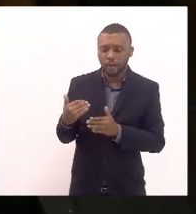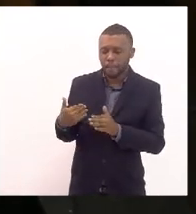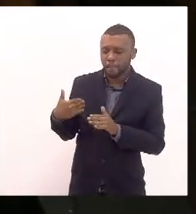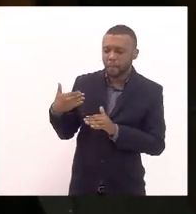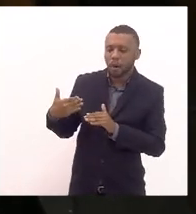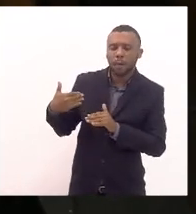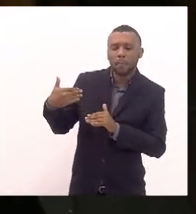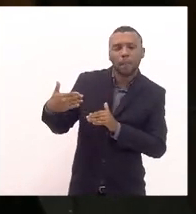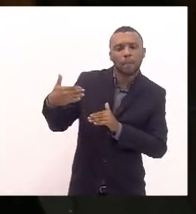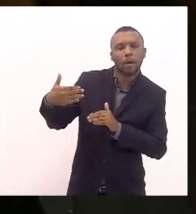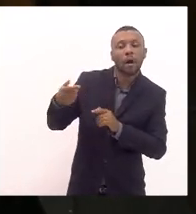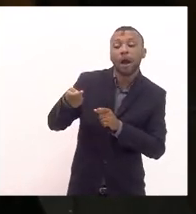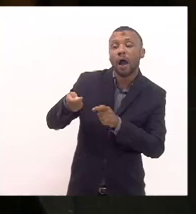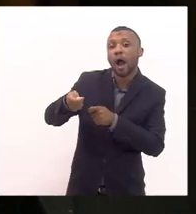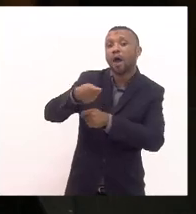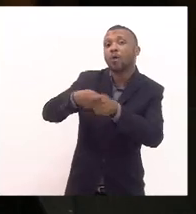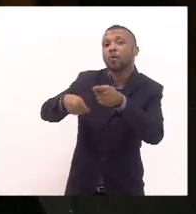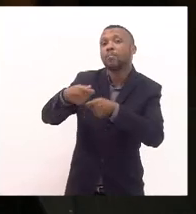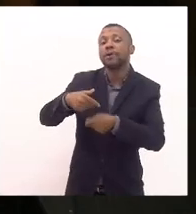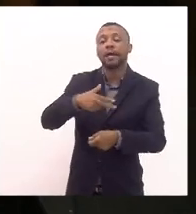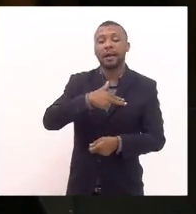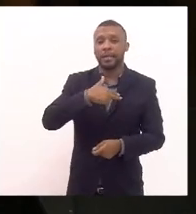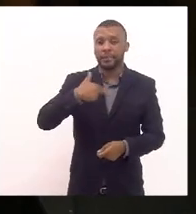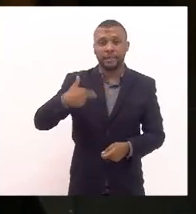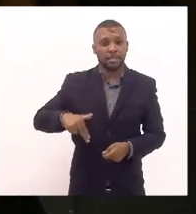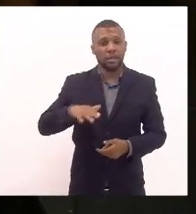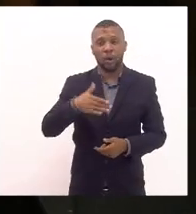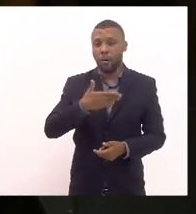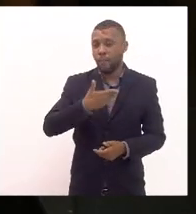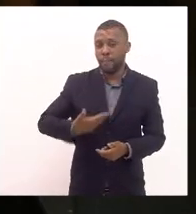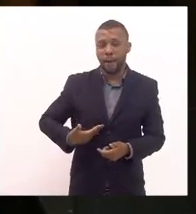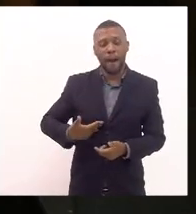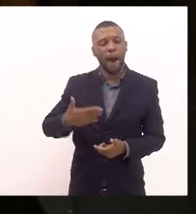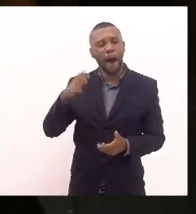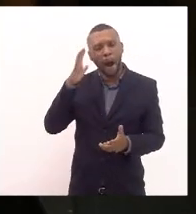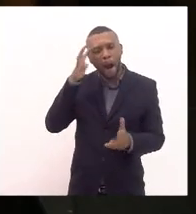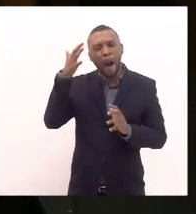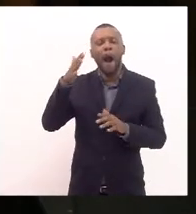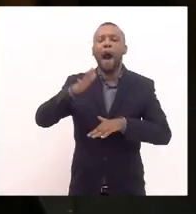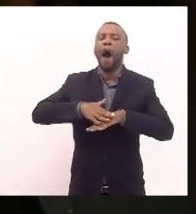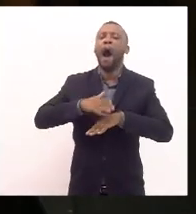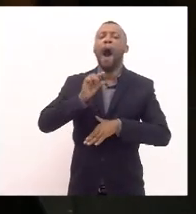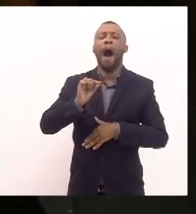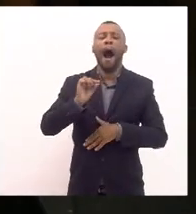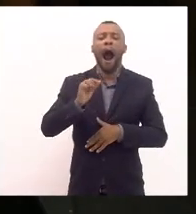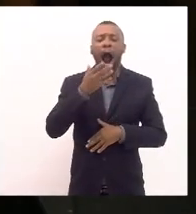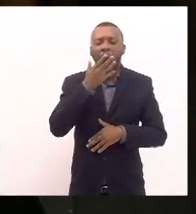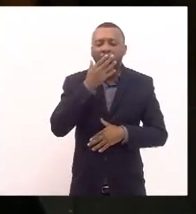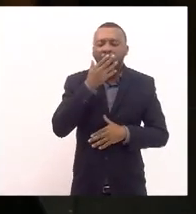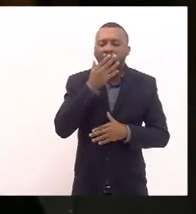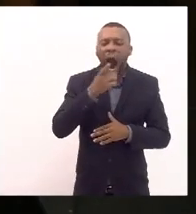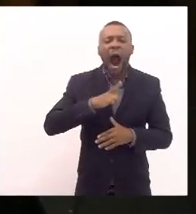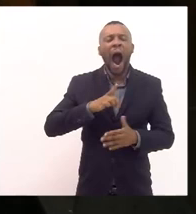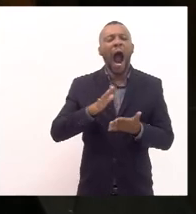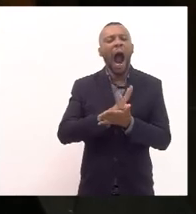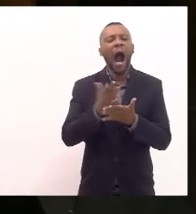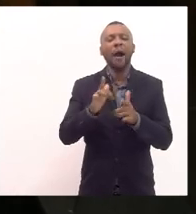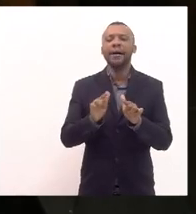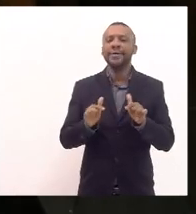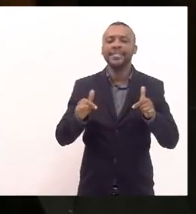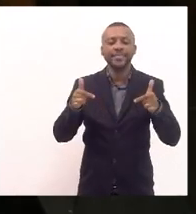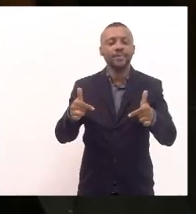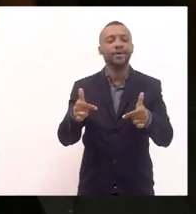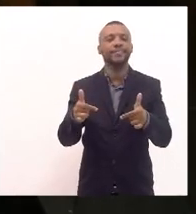crescente economia chinesa então o governo chinês decidiu tomar algumas medidas